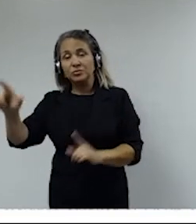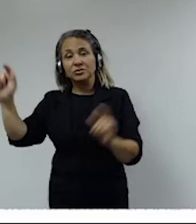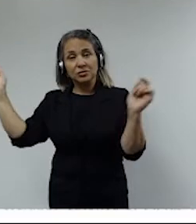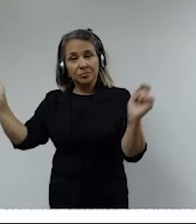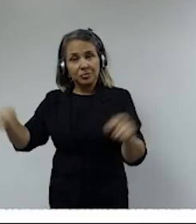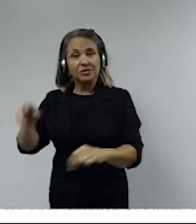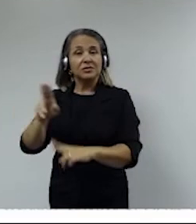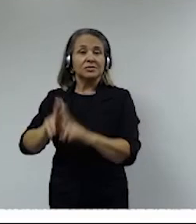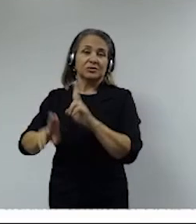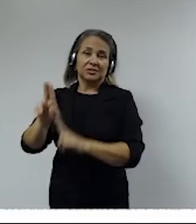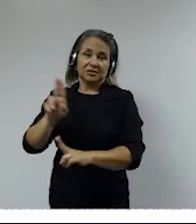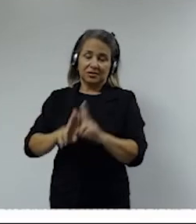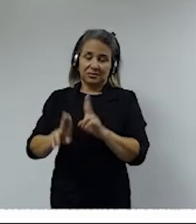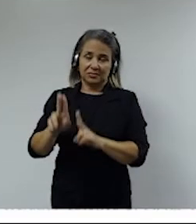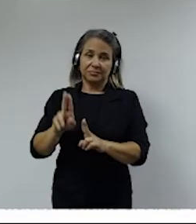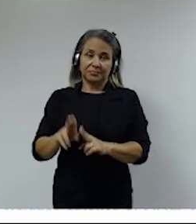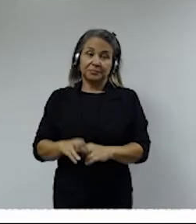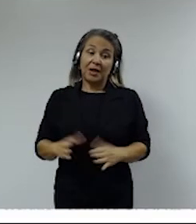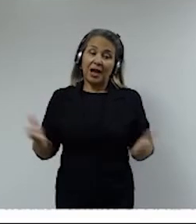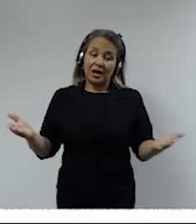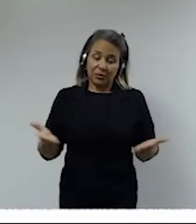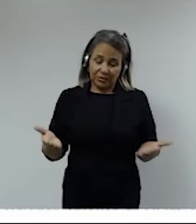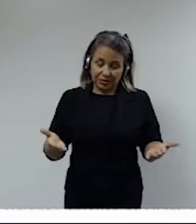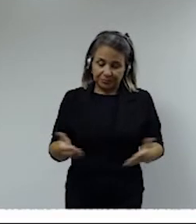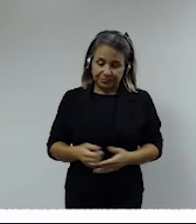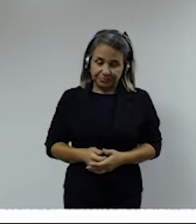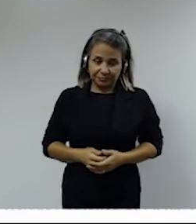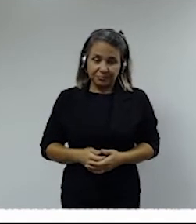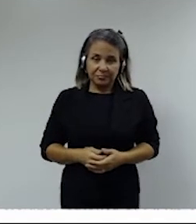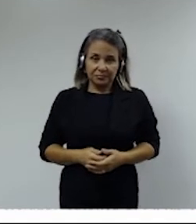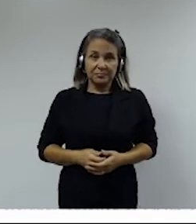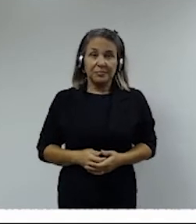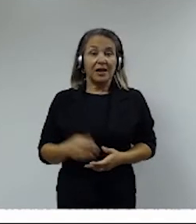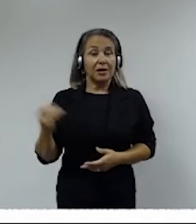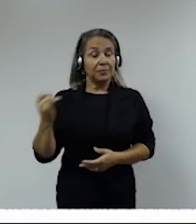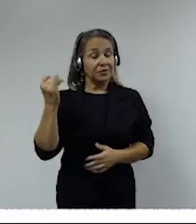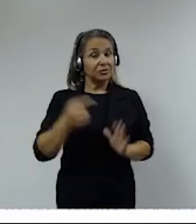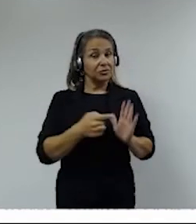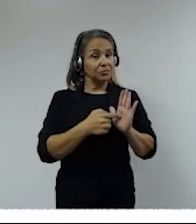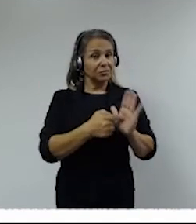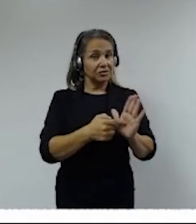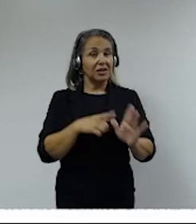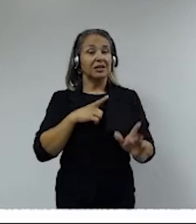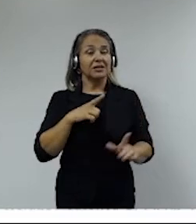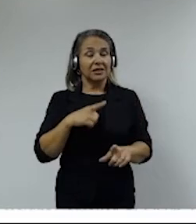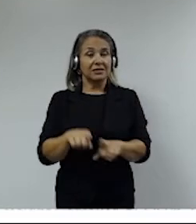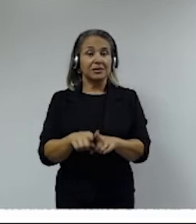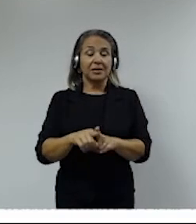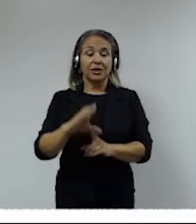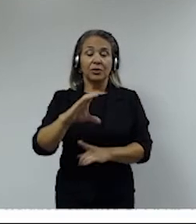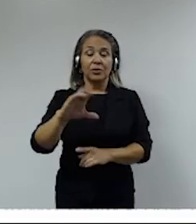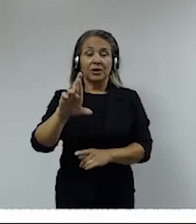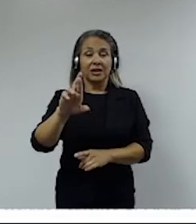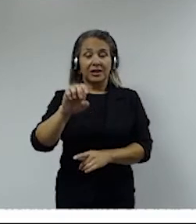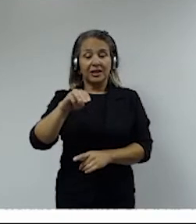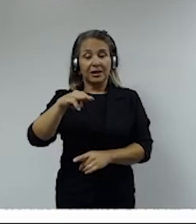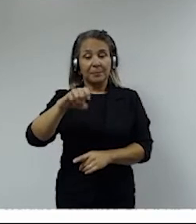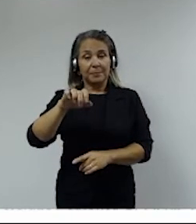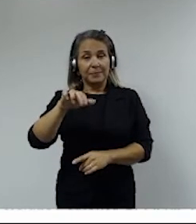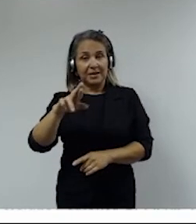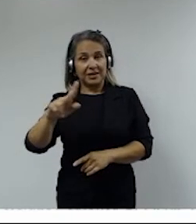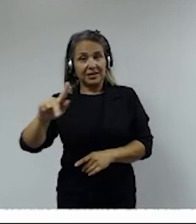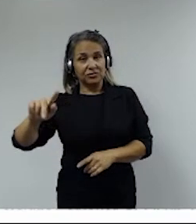podem ser utilizados. Agora, louve-se aqui a recomendação do CREMERGE, porque o